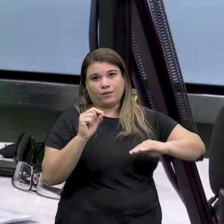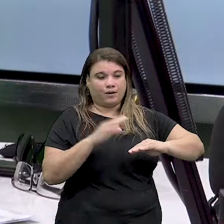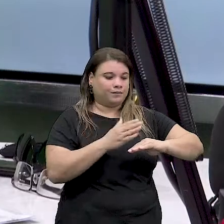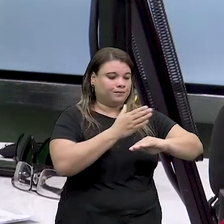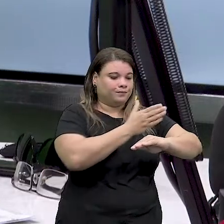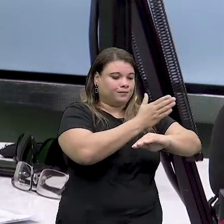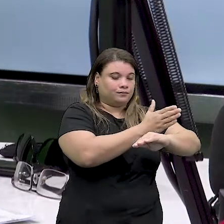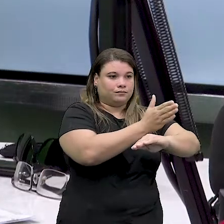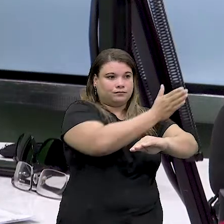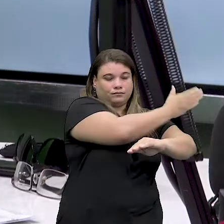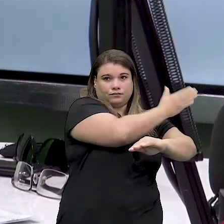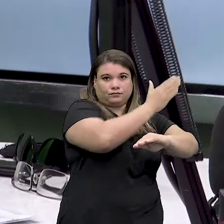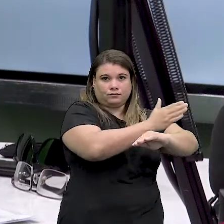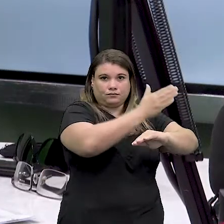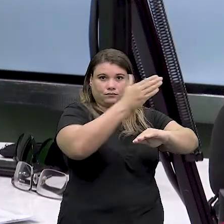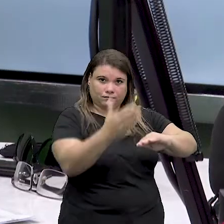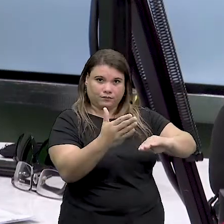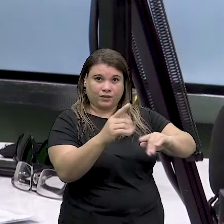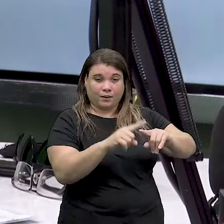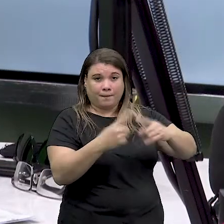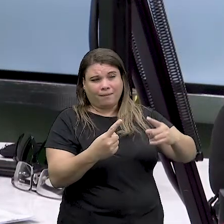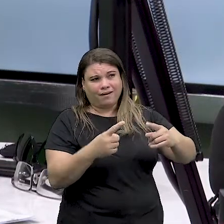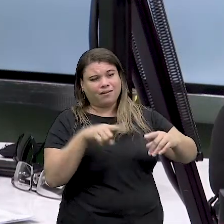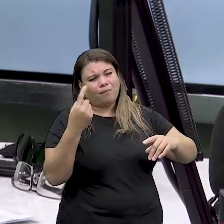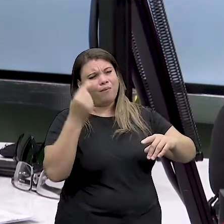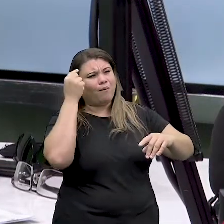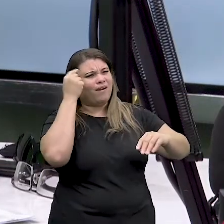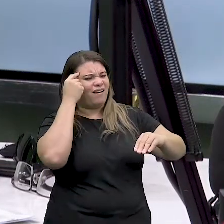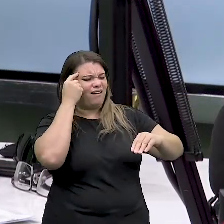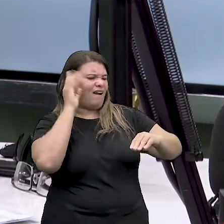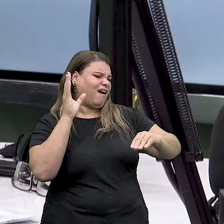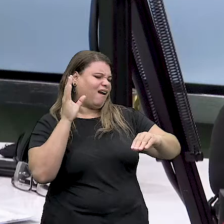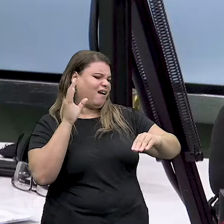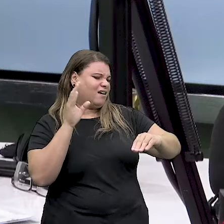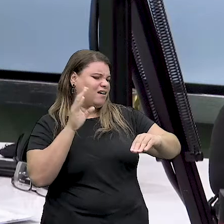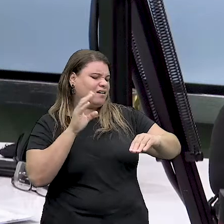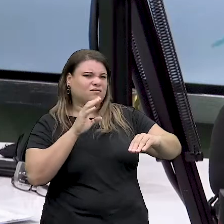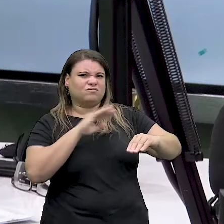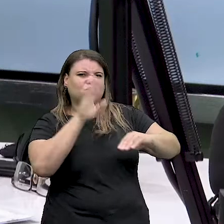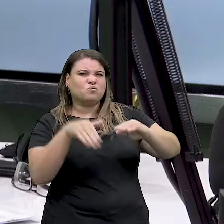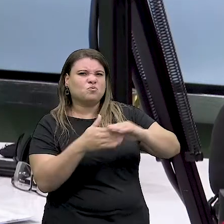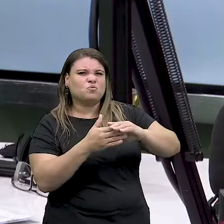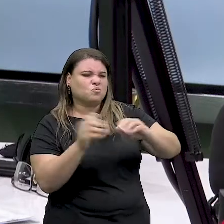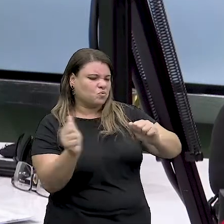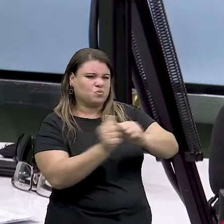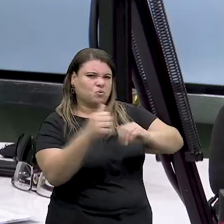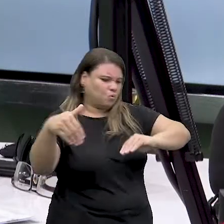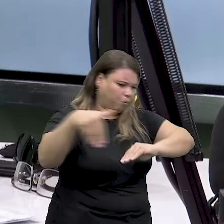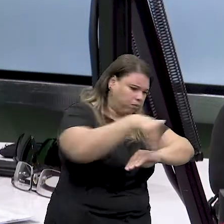lado. A pessoa pega e fala assim, vamos fazer uma faixa só. Aí depois tem que abrir de novo, ou seja, acaba ficando caro,